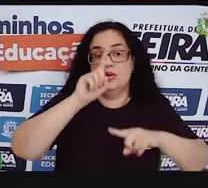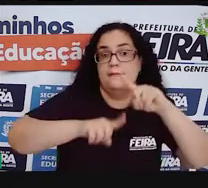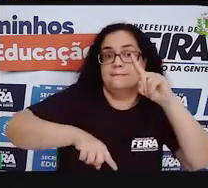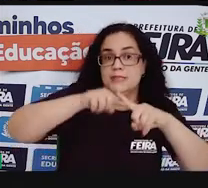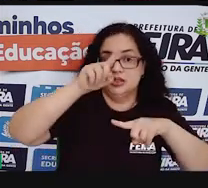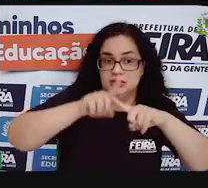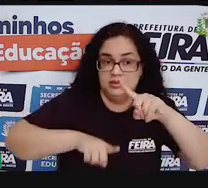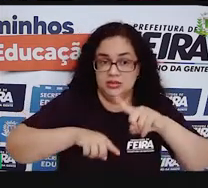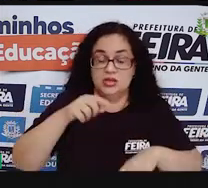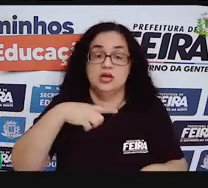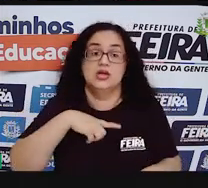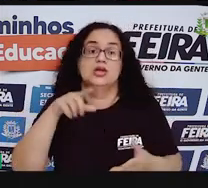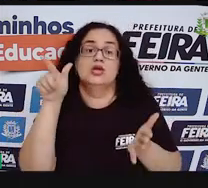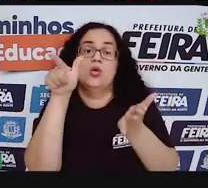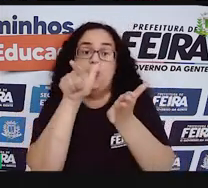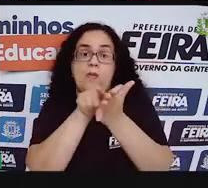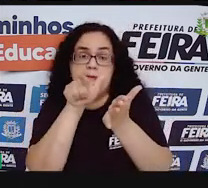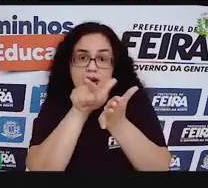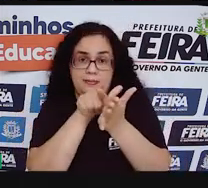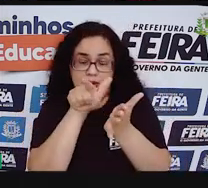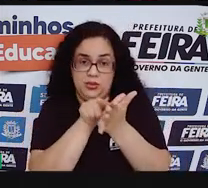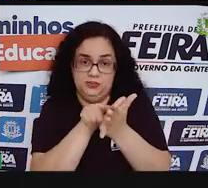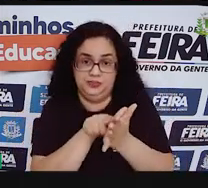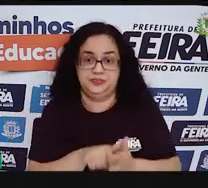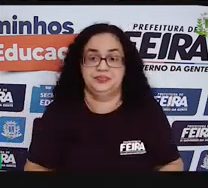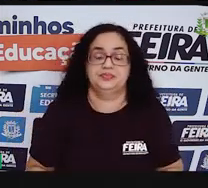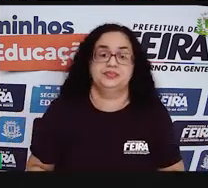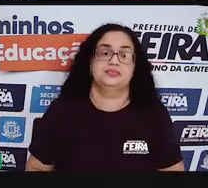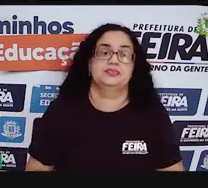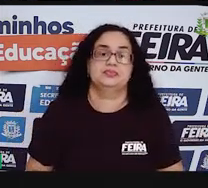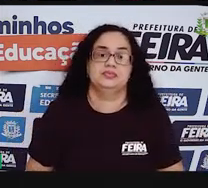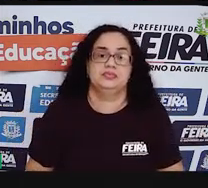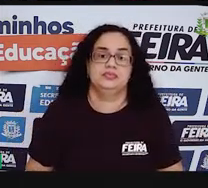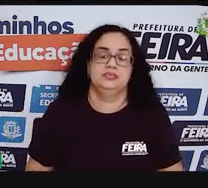material. E nesse caso, o material é o papel.